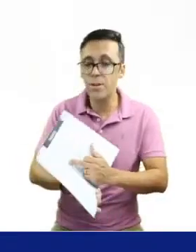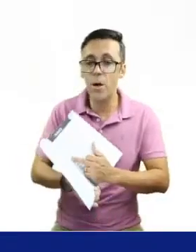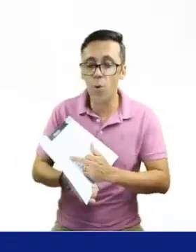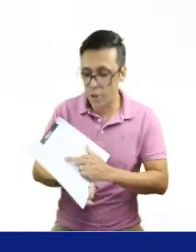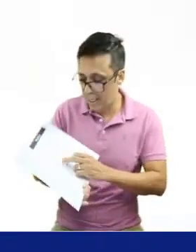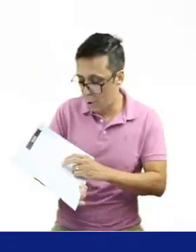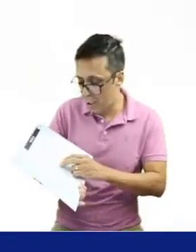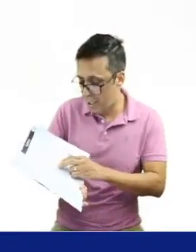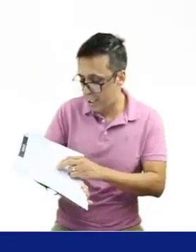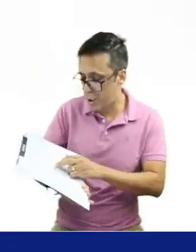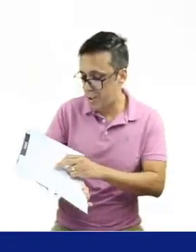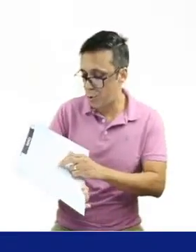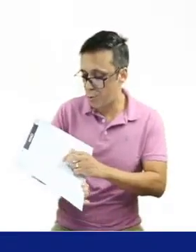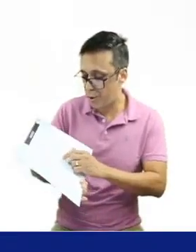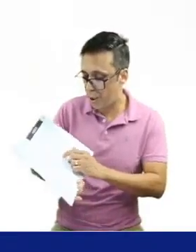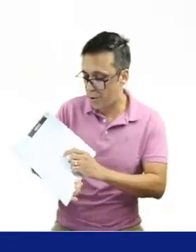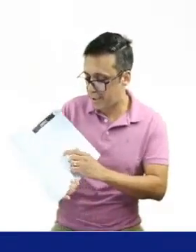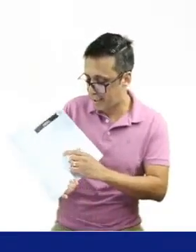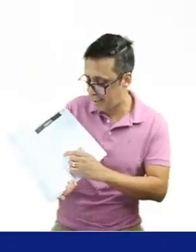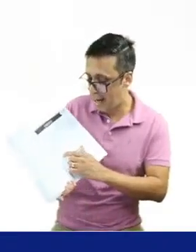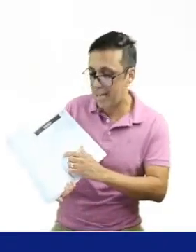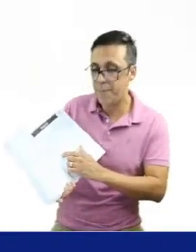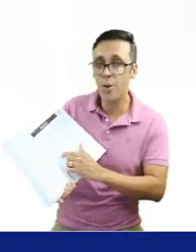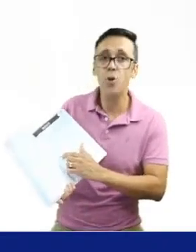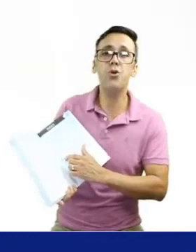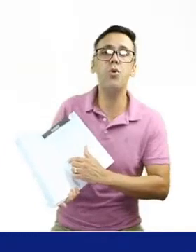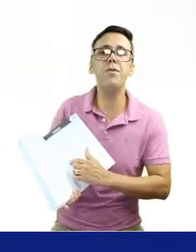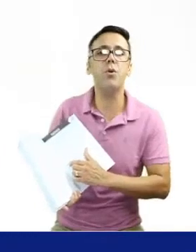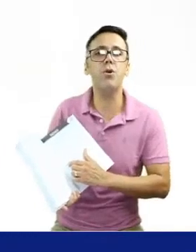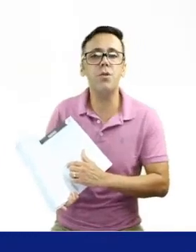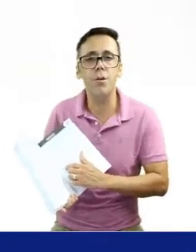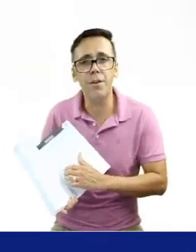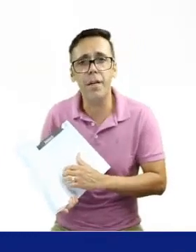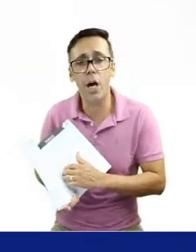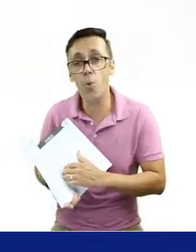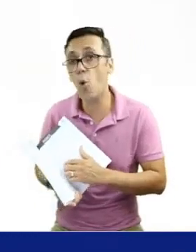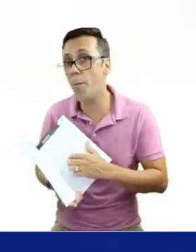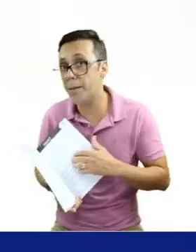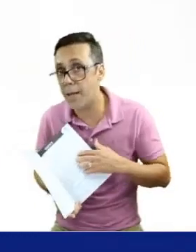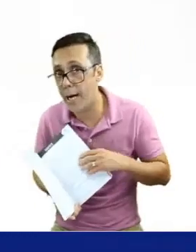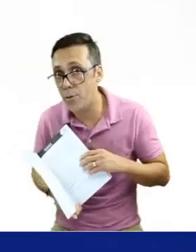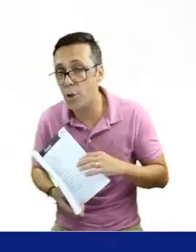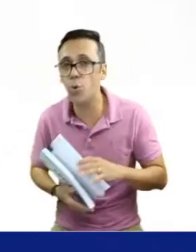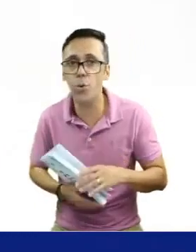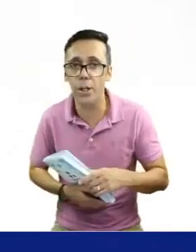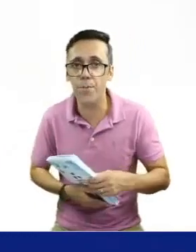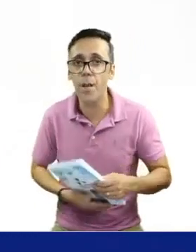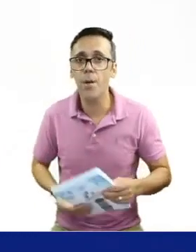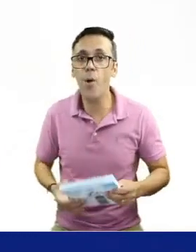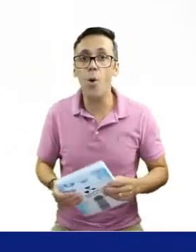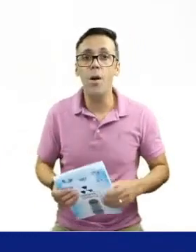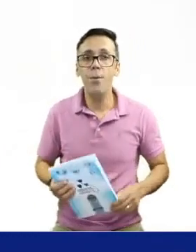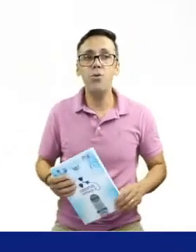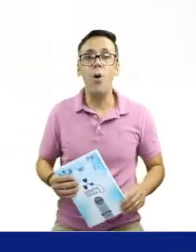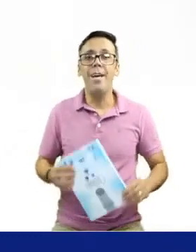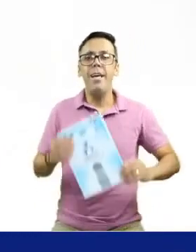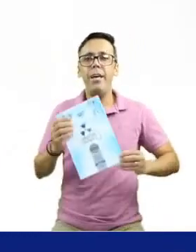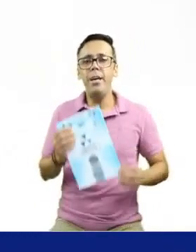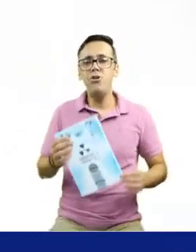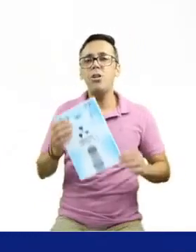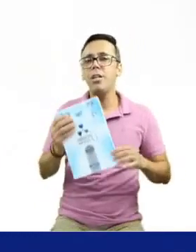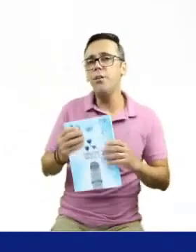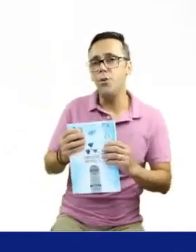temos Sistema Único de Saúde EA lei orgânica nós temos modelos assistenciais SUS na Constituição Federal comentários e tu é bom